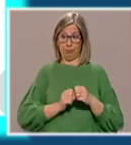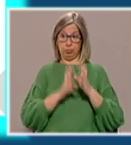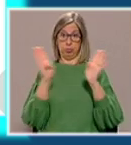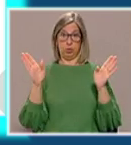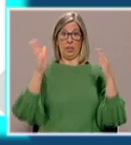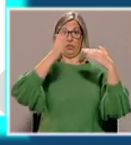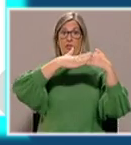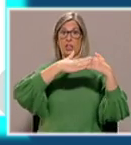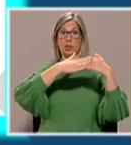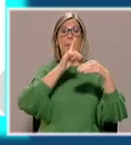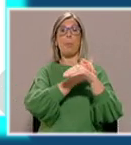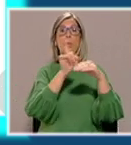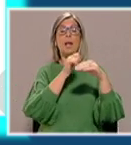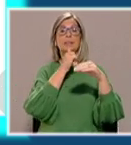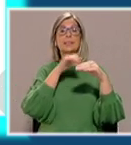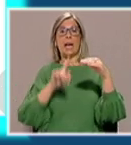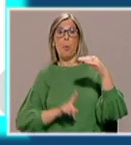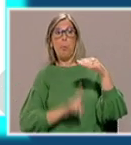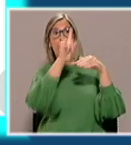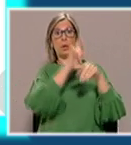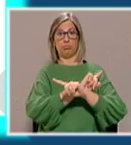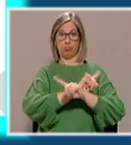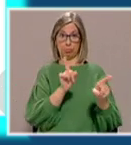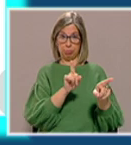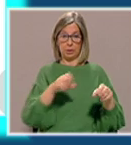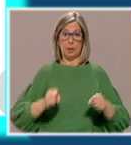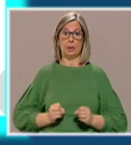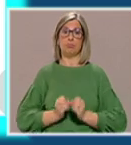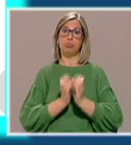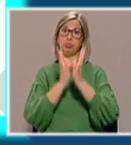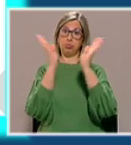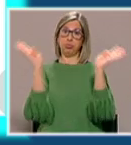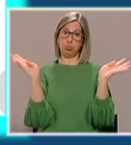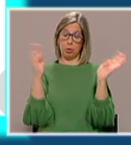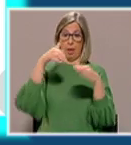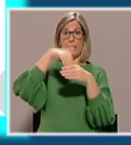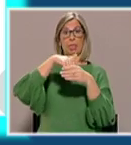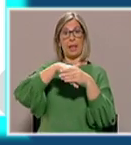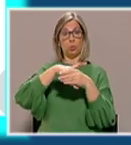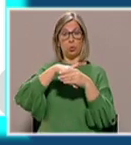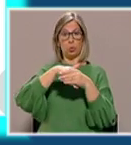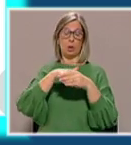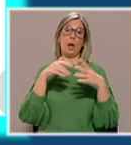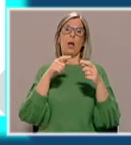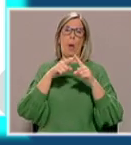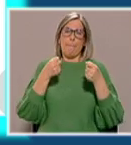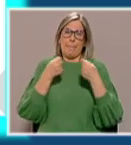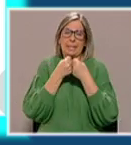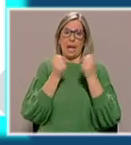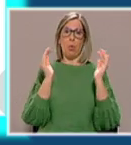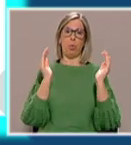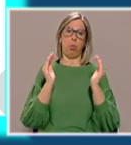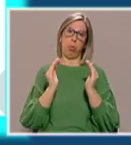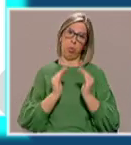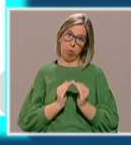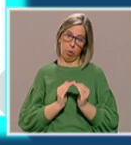aurículas e à medida que o sangue vai saindo dos ventrículos, a pressão no seu interior vai diminuindo. Entramos depois na fase seguinte,